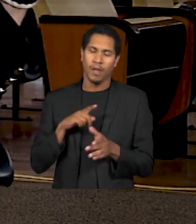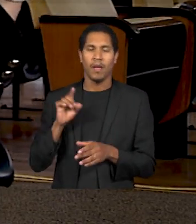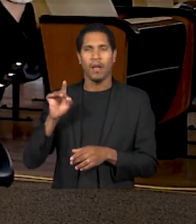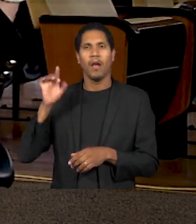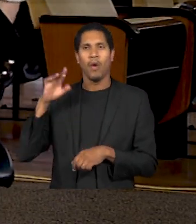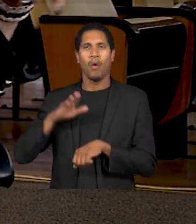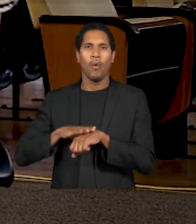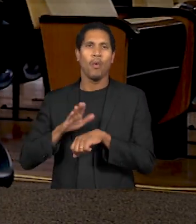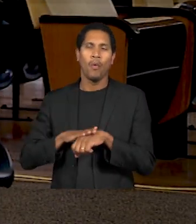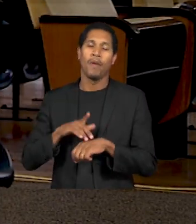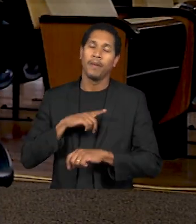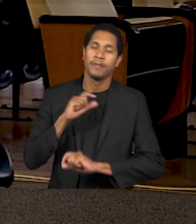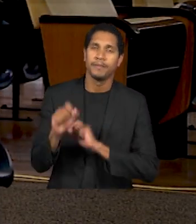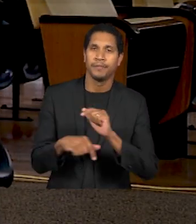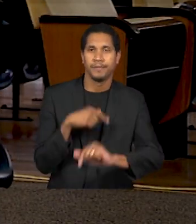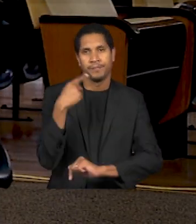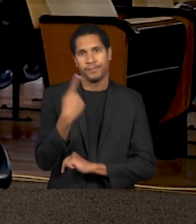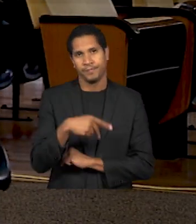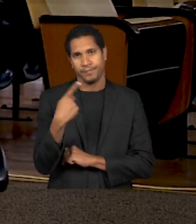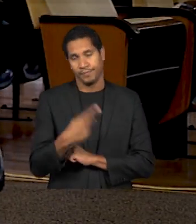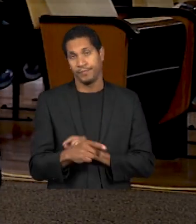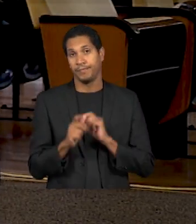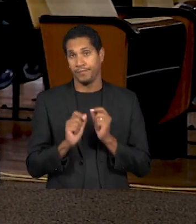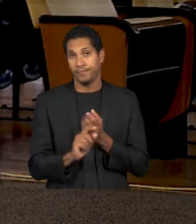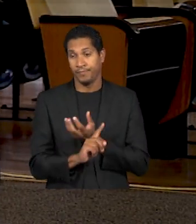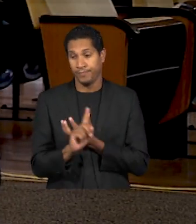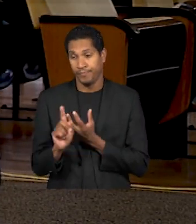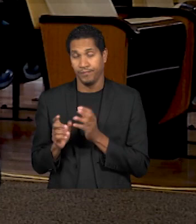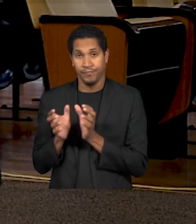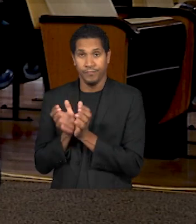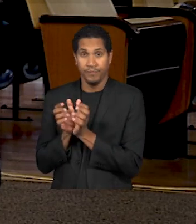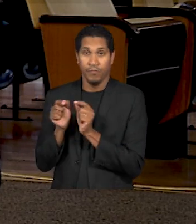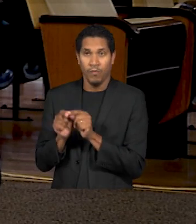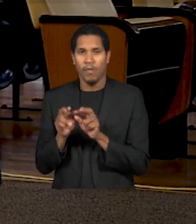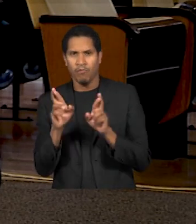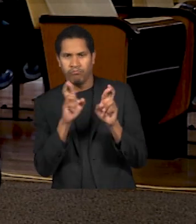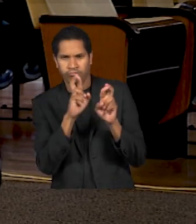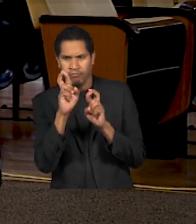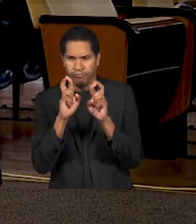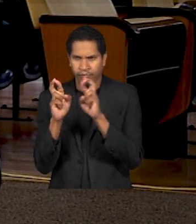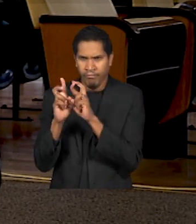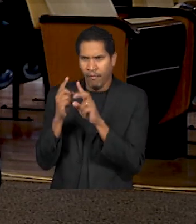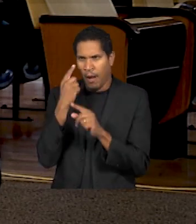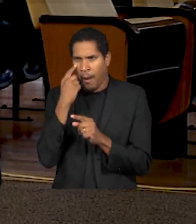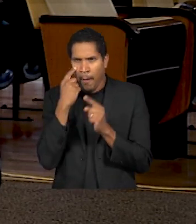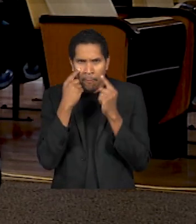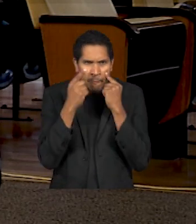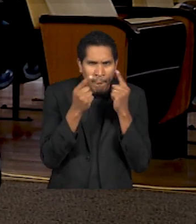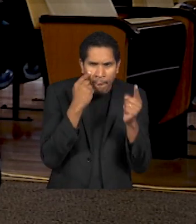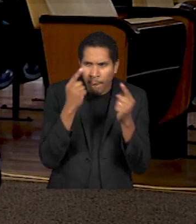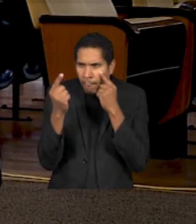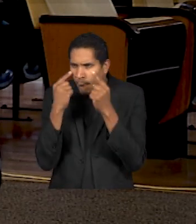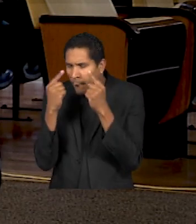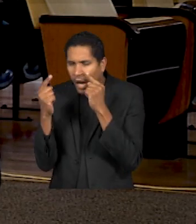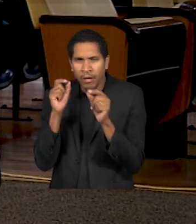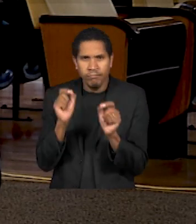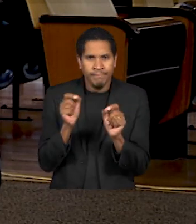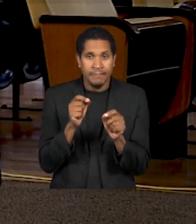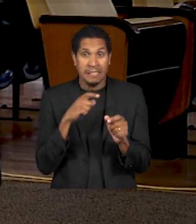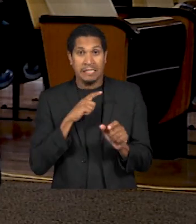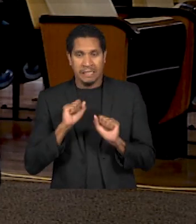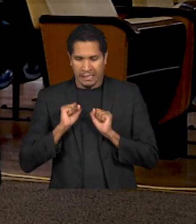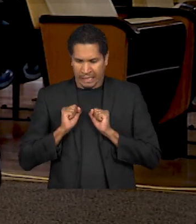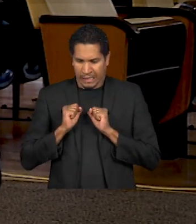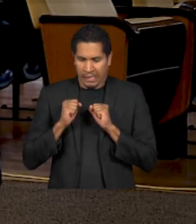que a função do conselho é realmente fiscalizar e verificar, lutar pela